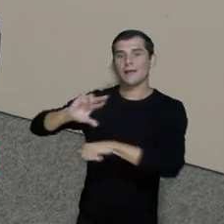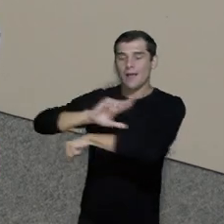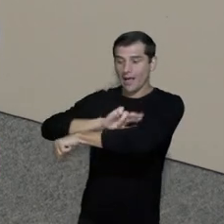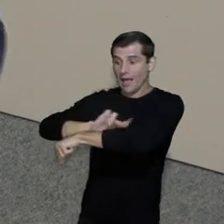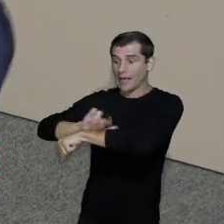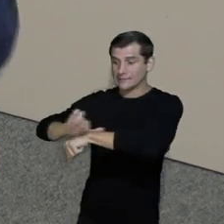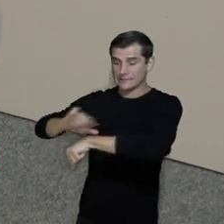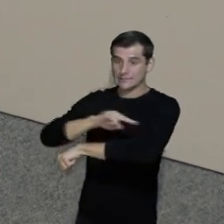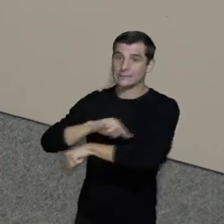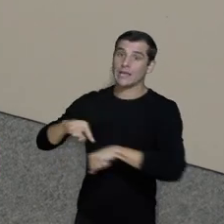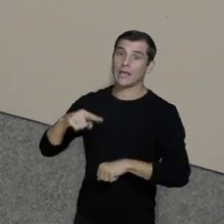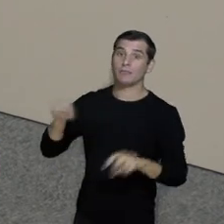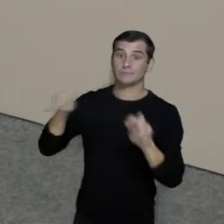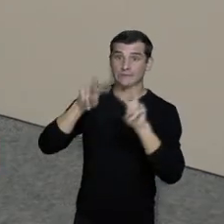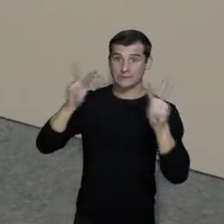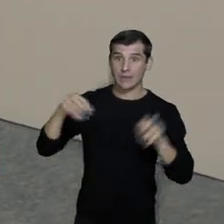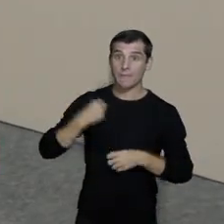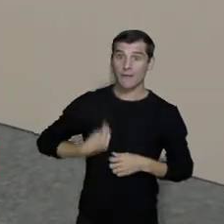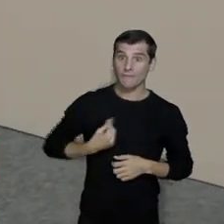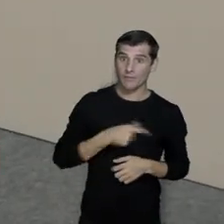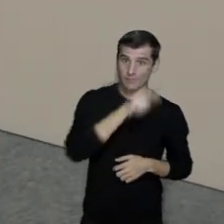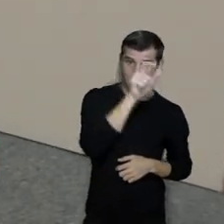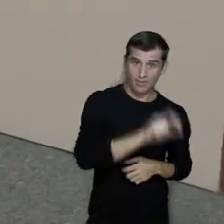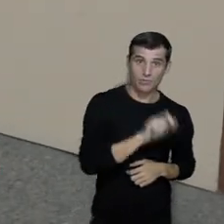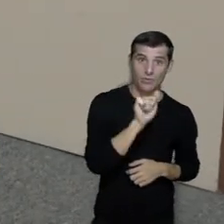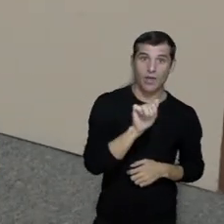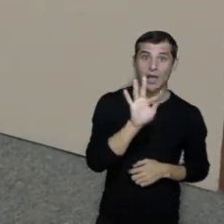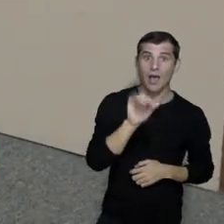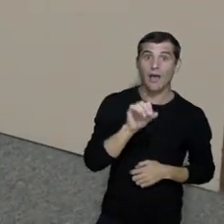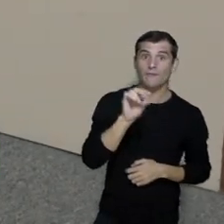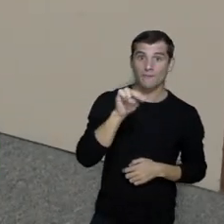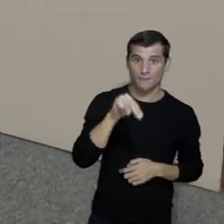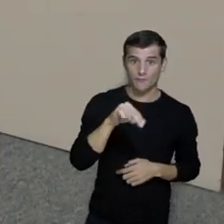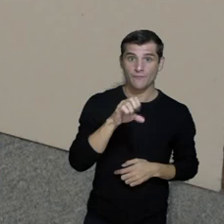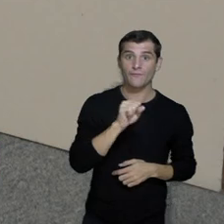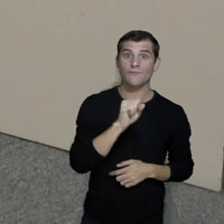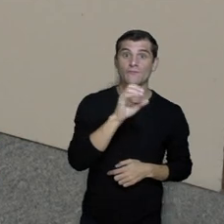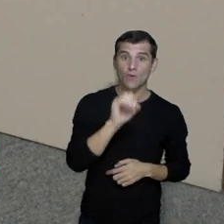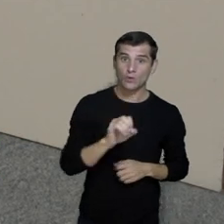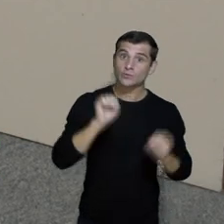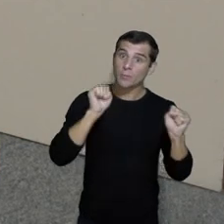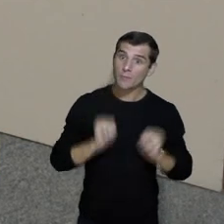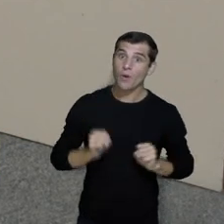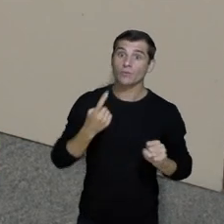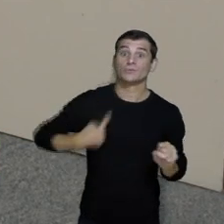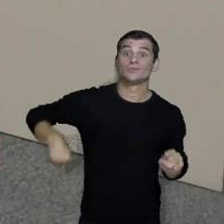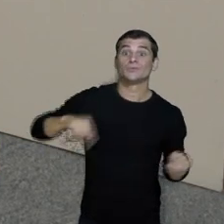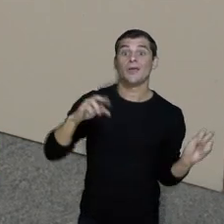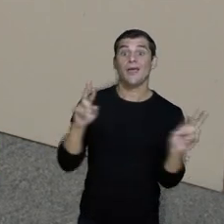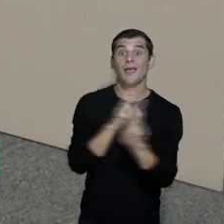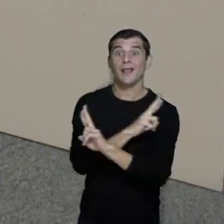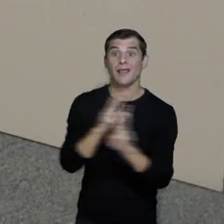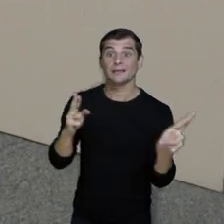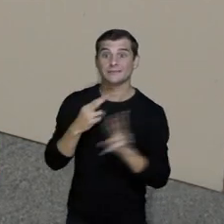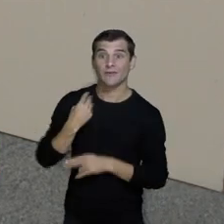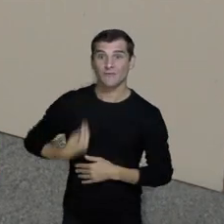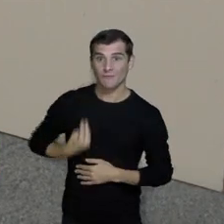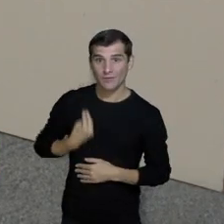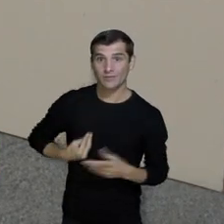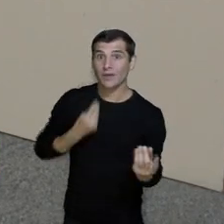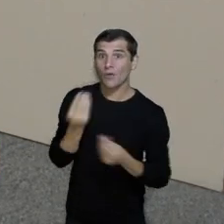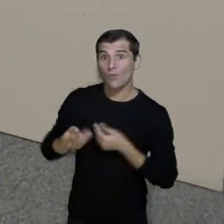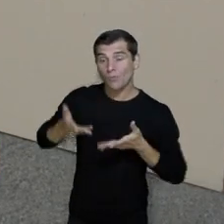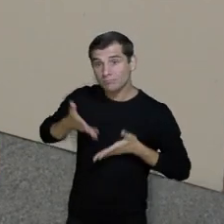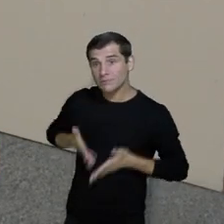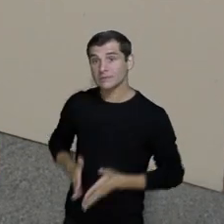Afonso E aí nós podemos construir uma relação diferenciada repensando a bedias do Nascimento